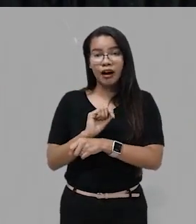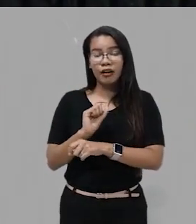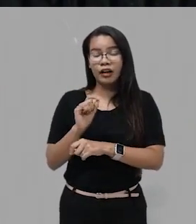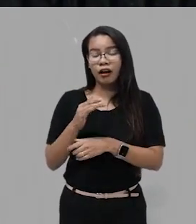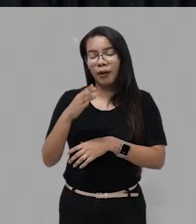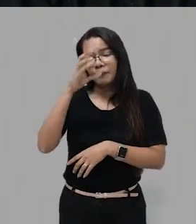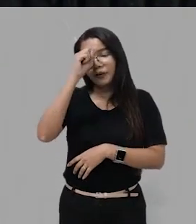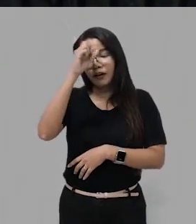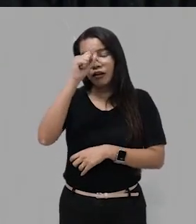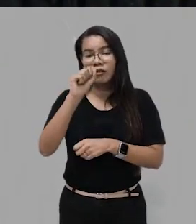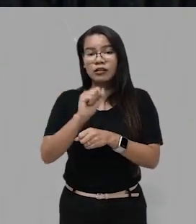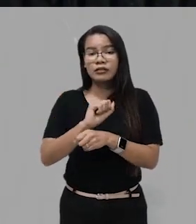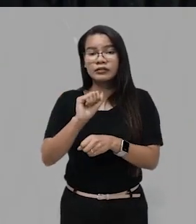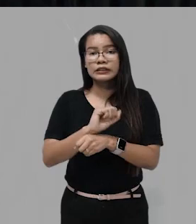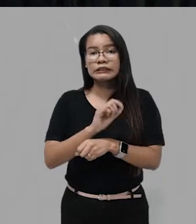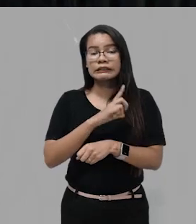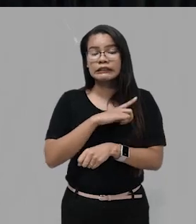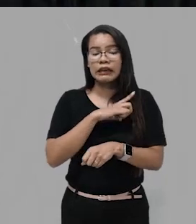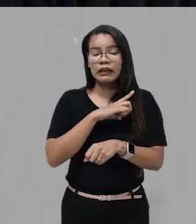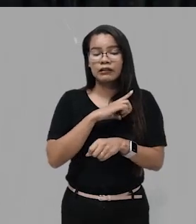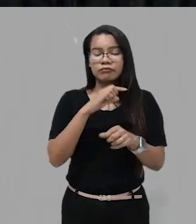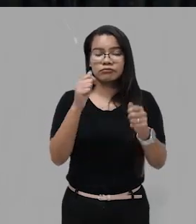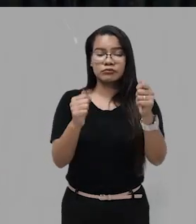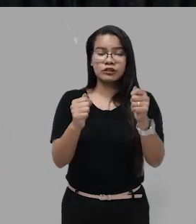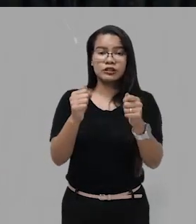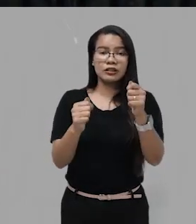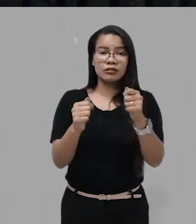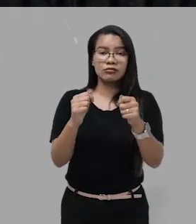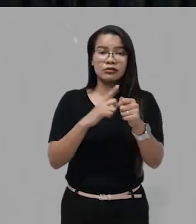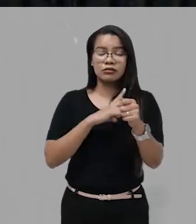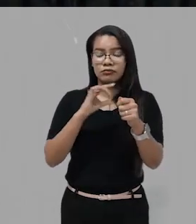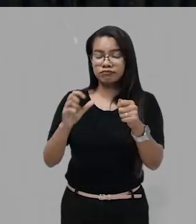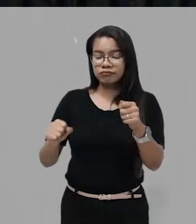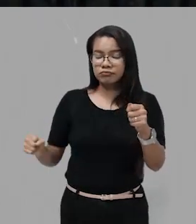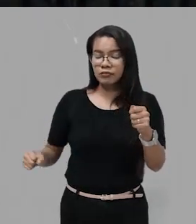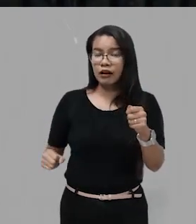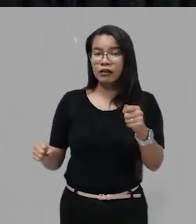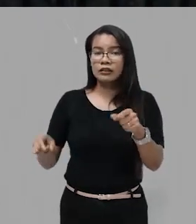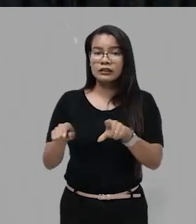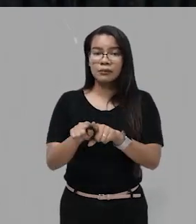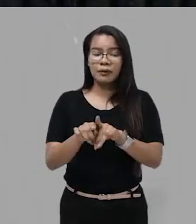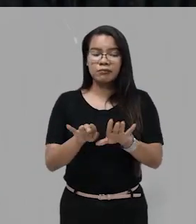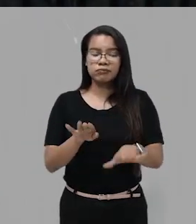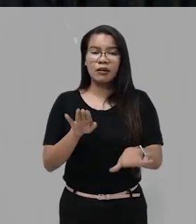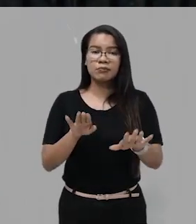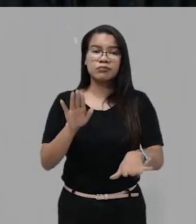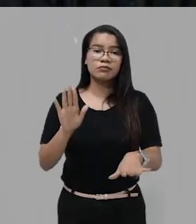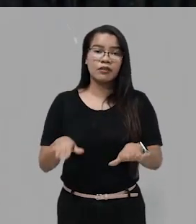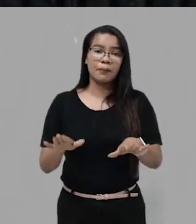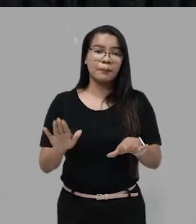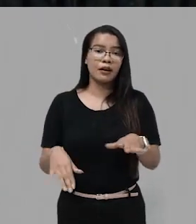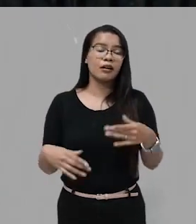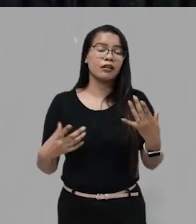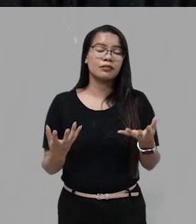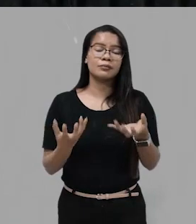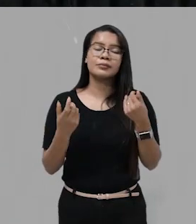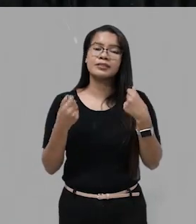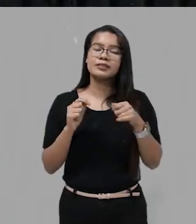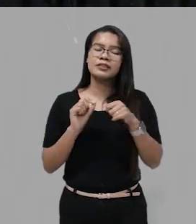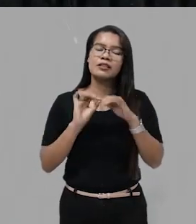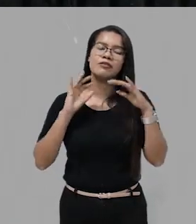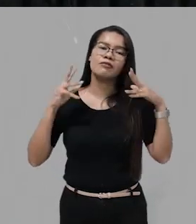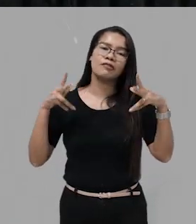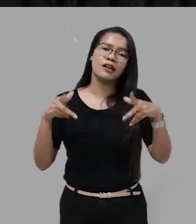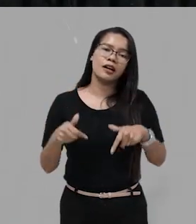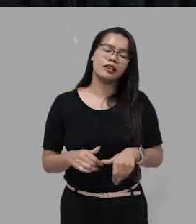aprendendo a dirigir, tem lá a direção, tem a marcha, tem a embreagem, tem o acelerador, e ele tem que fazer uma série